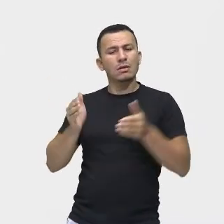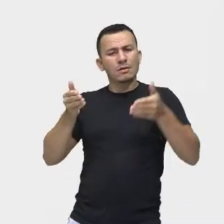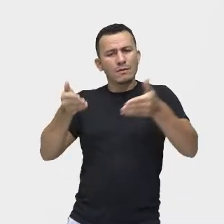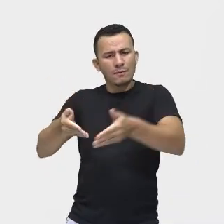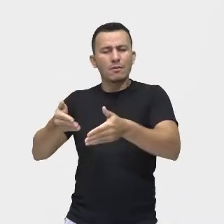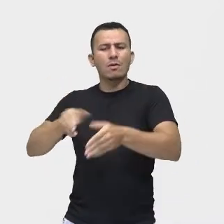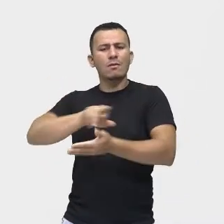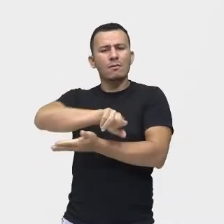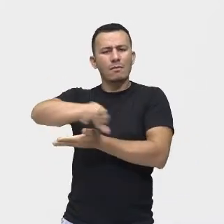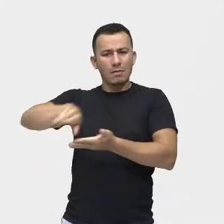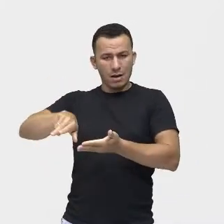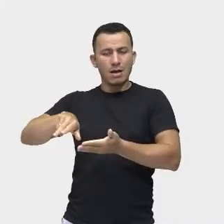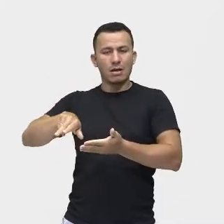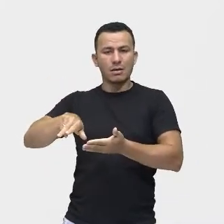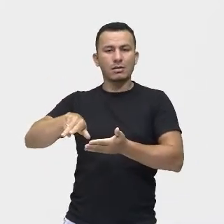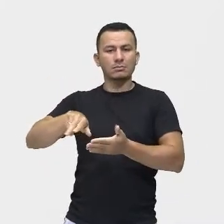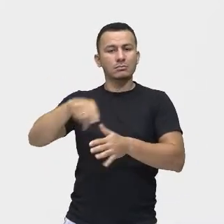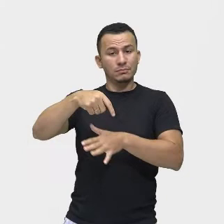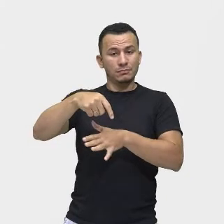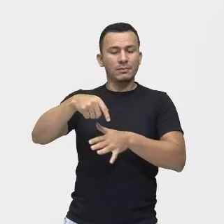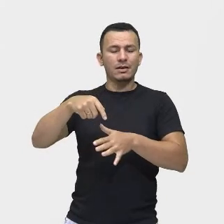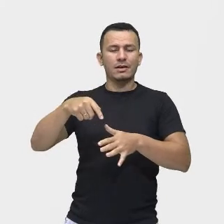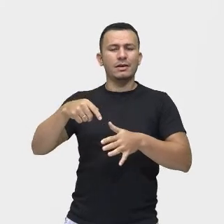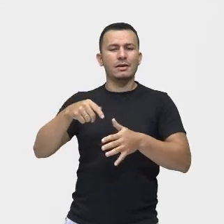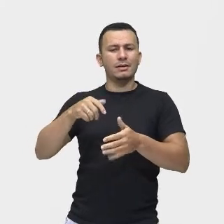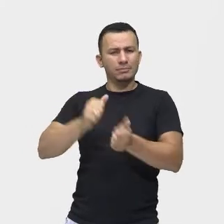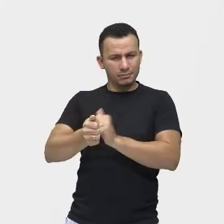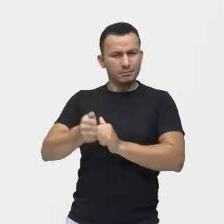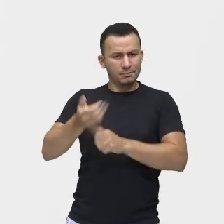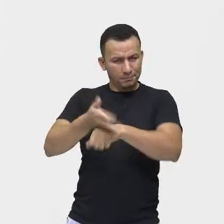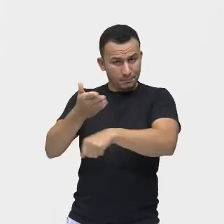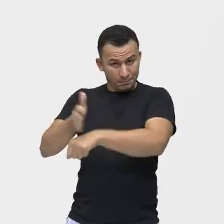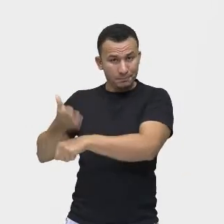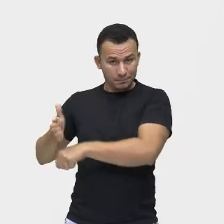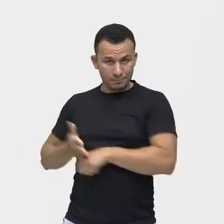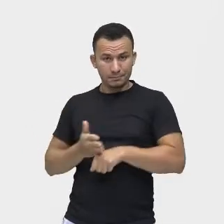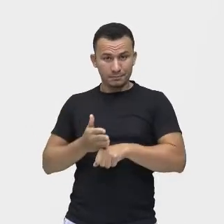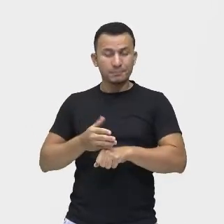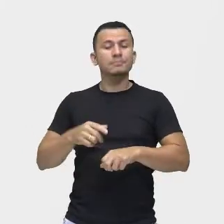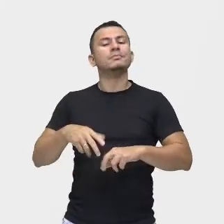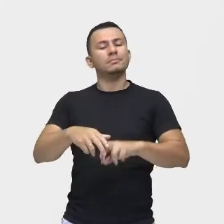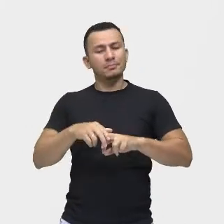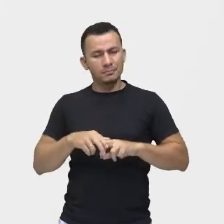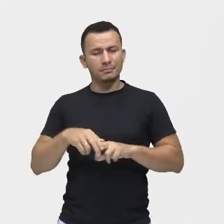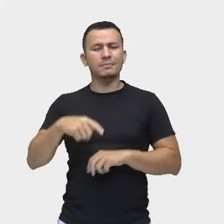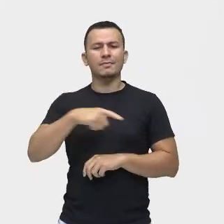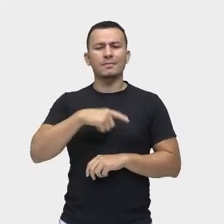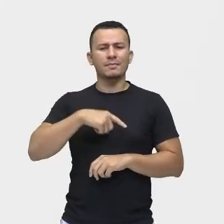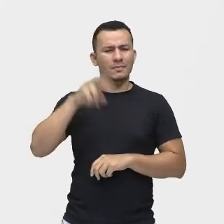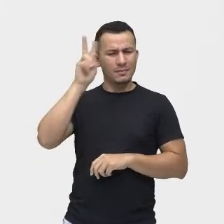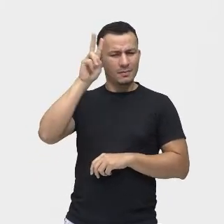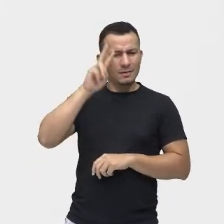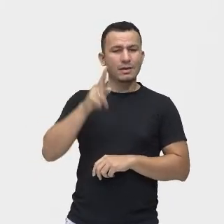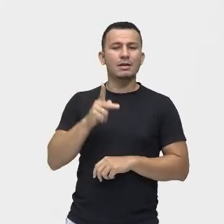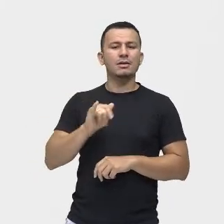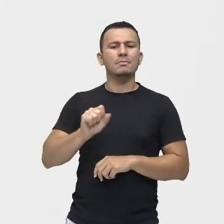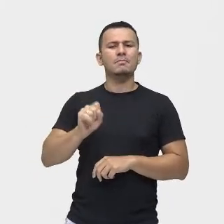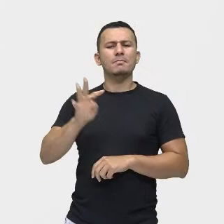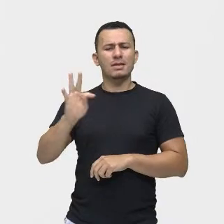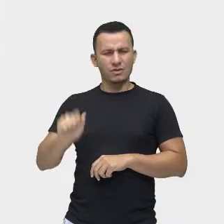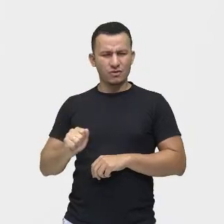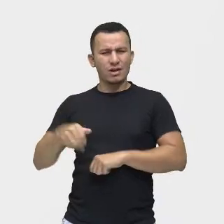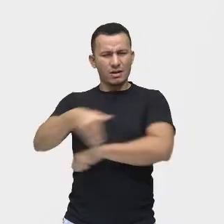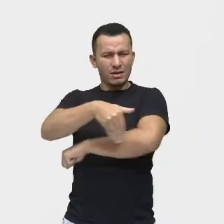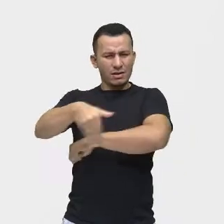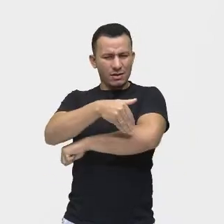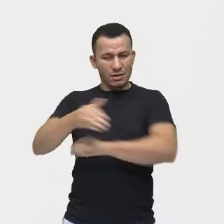manobra que o skatista pode tentar. É aí que entra então aquela pista específica para a